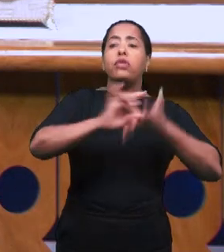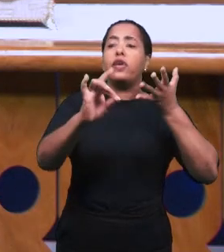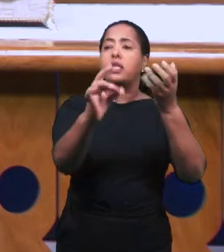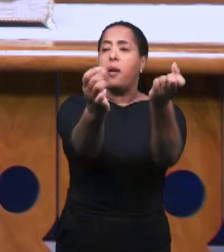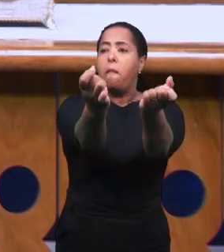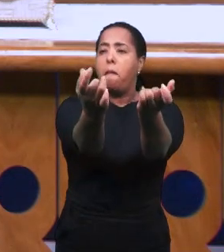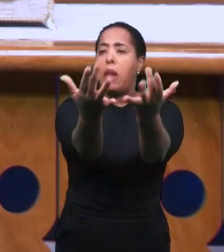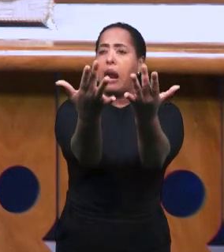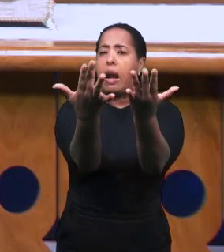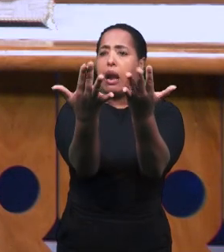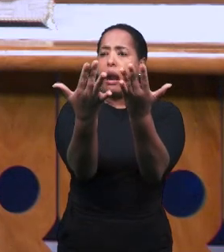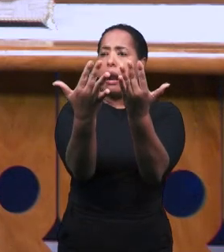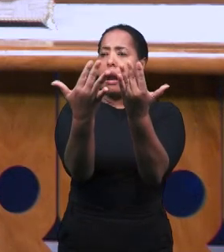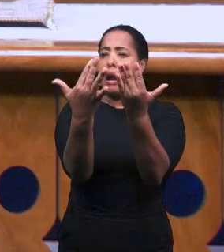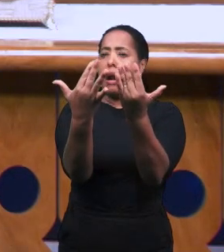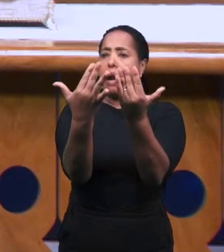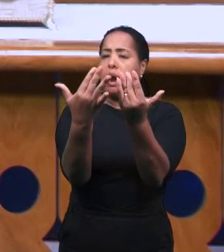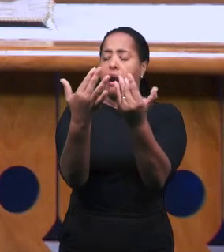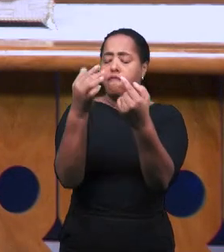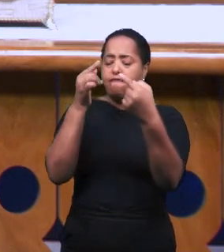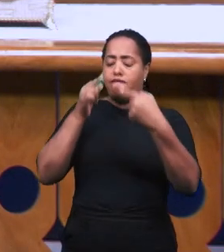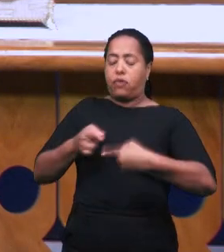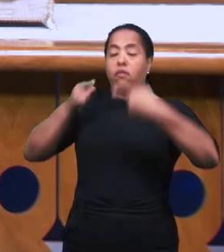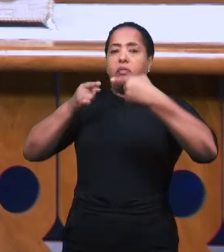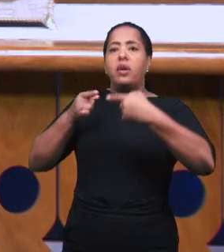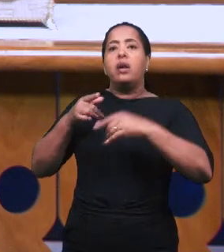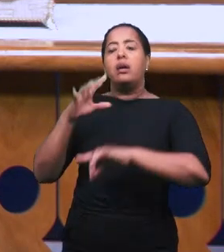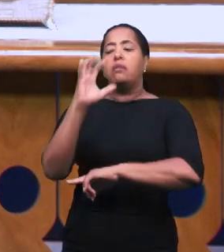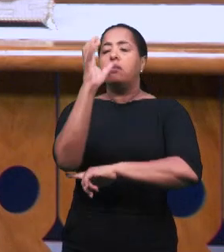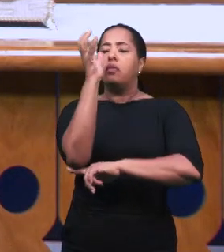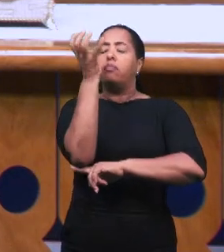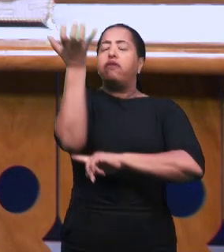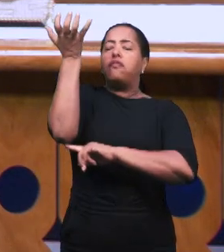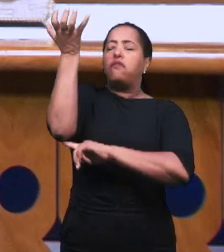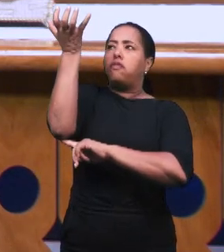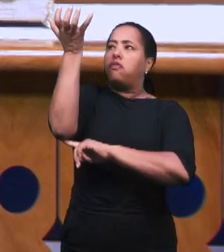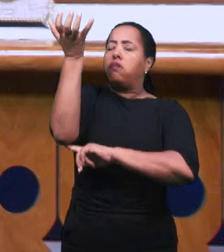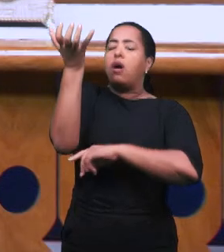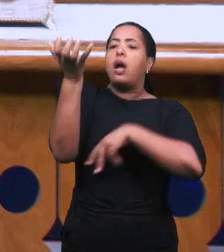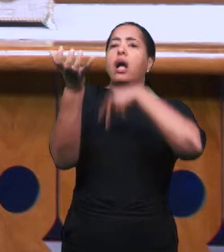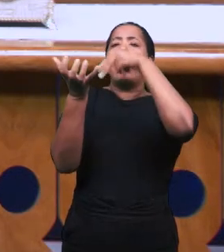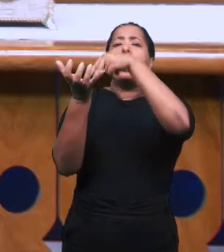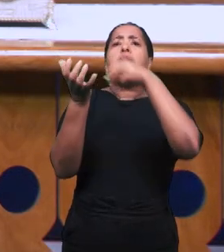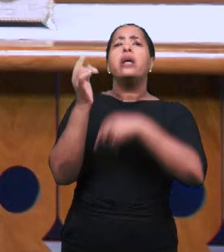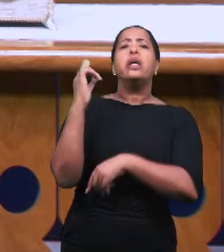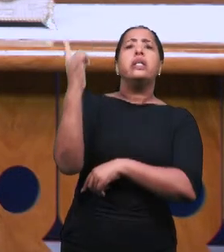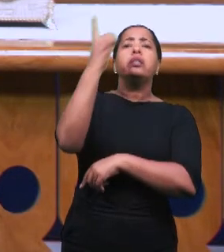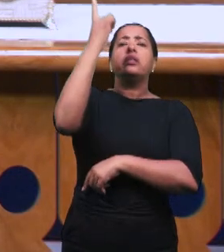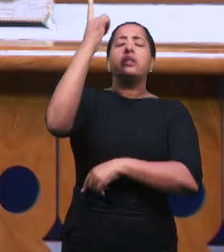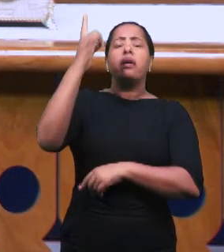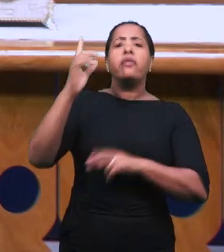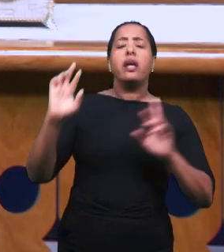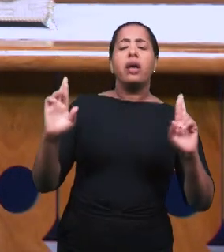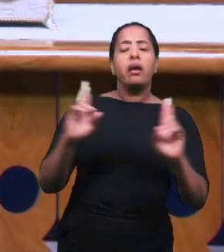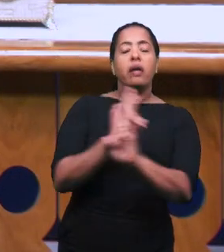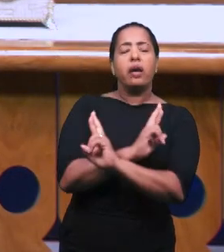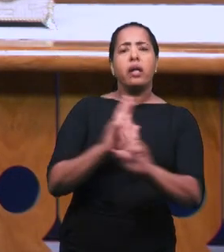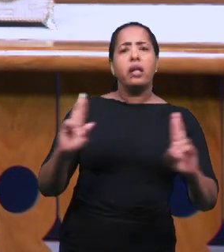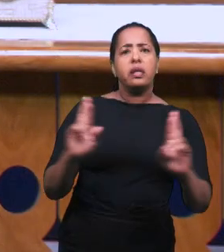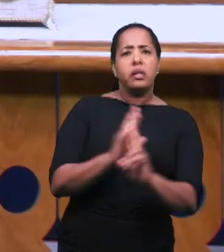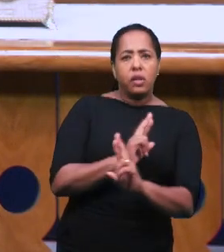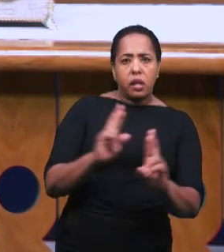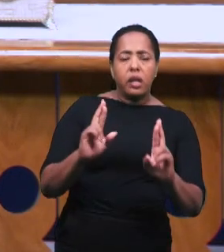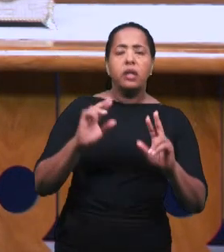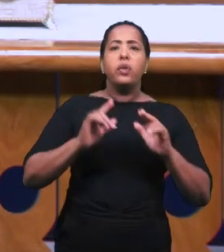Então, na torre de Davi, quer dizer, na relação do